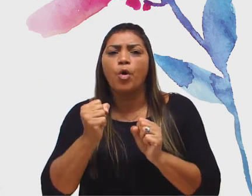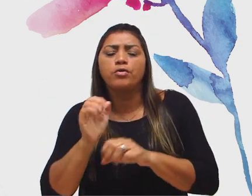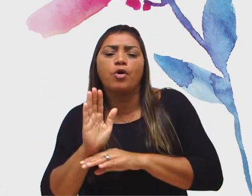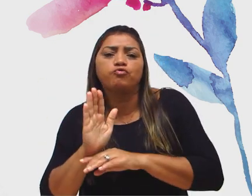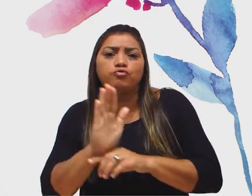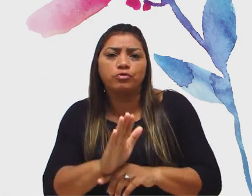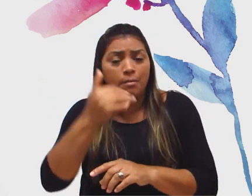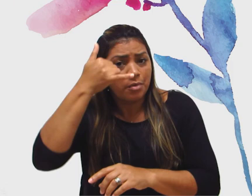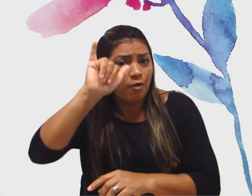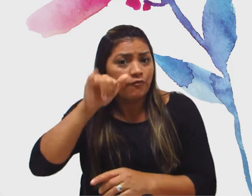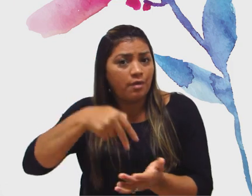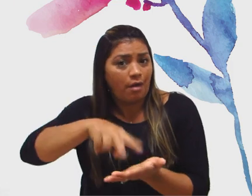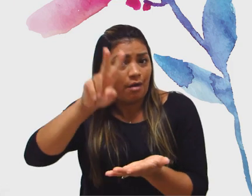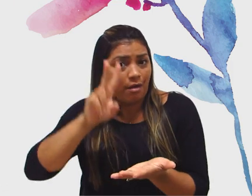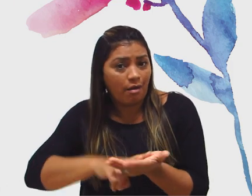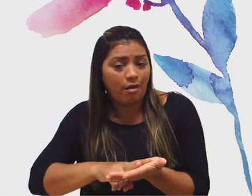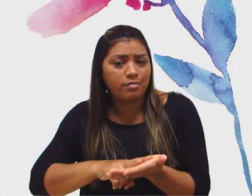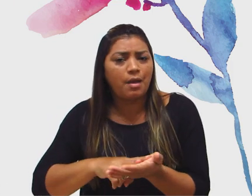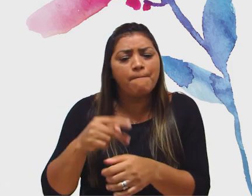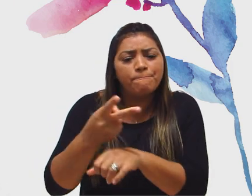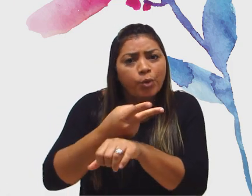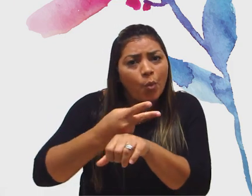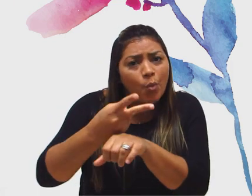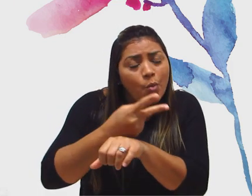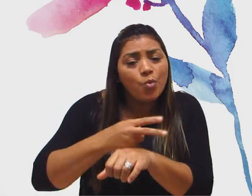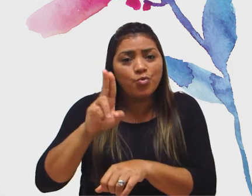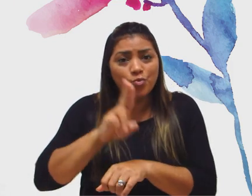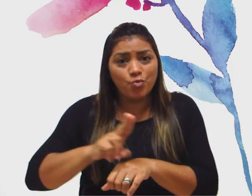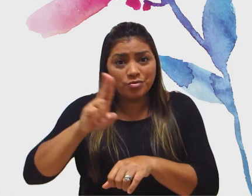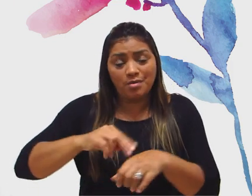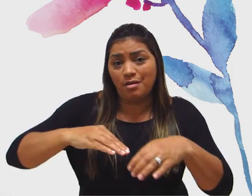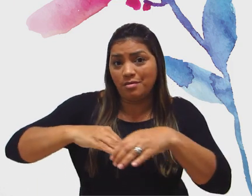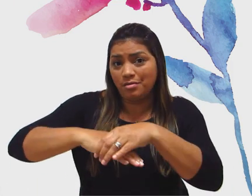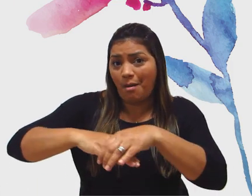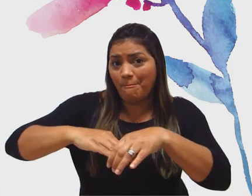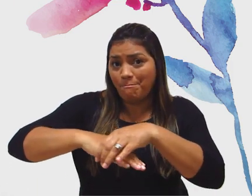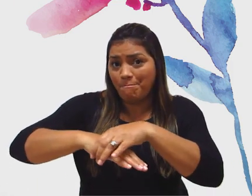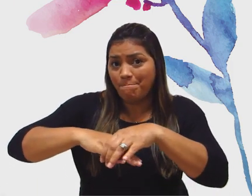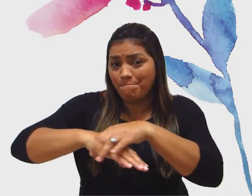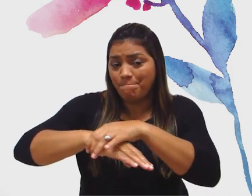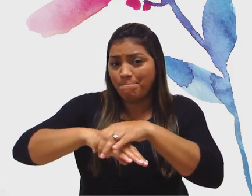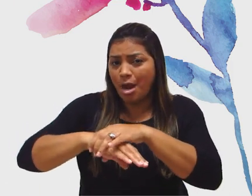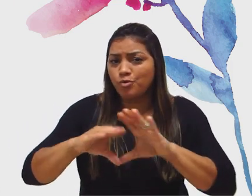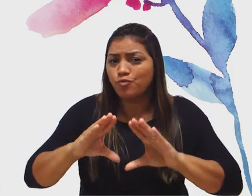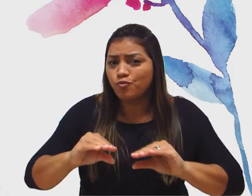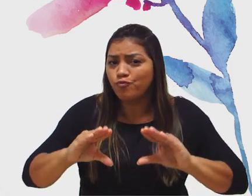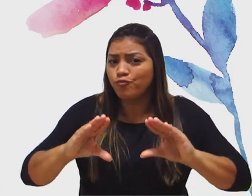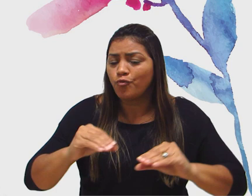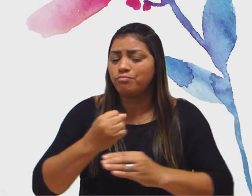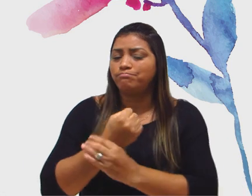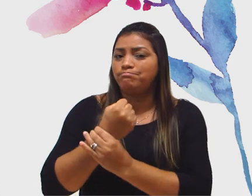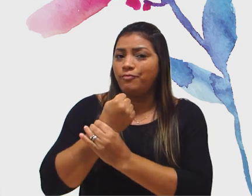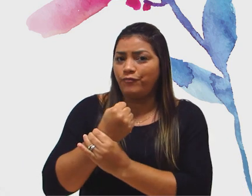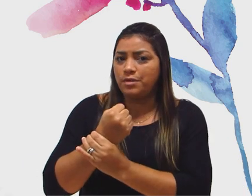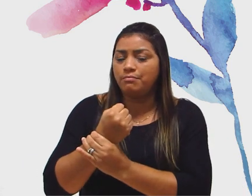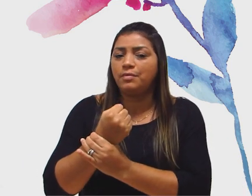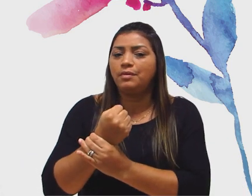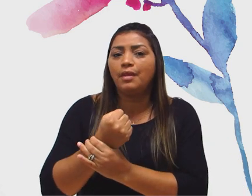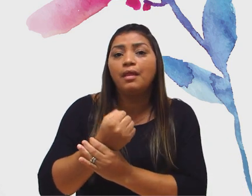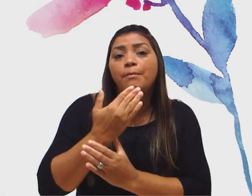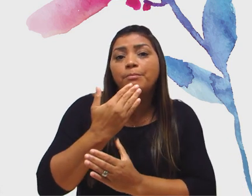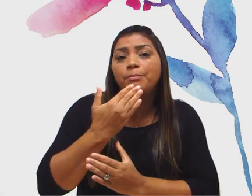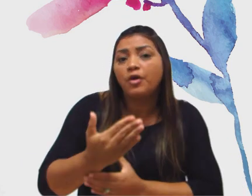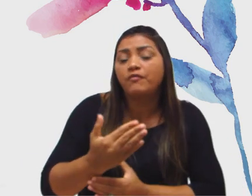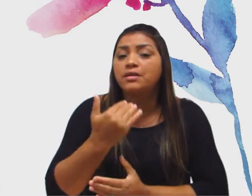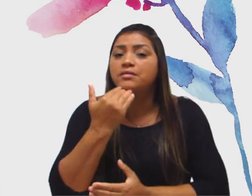quedas. Procure usar calçados confortáveis que fiquem firmes aos pés, de preferência sem